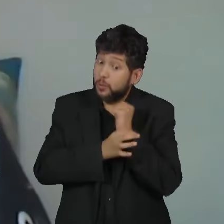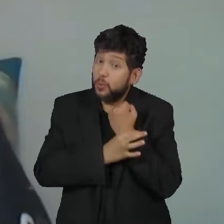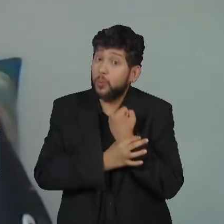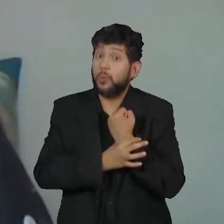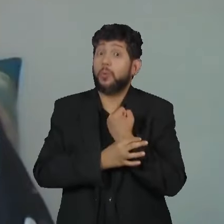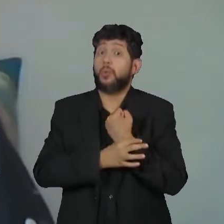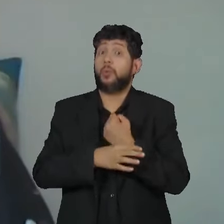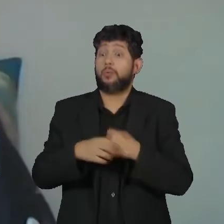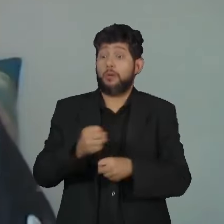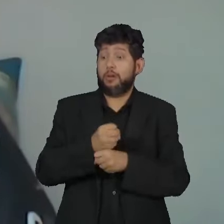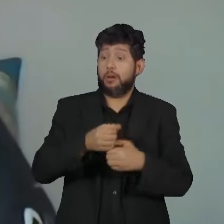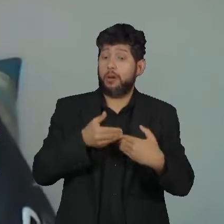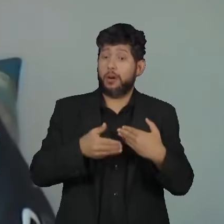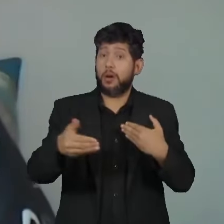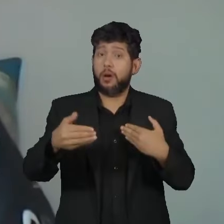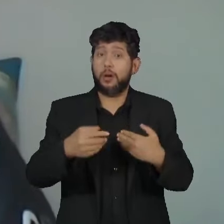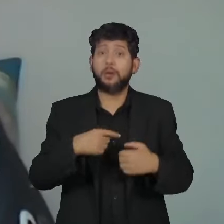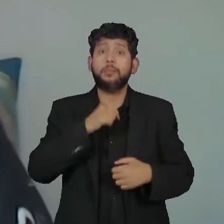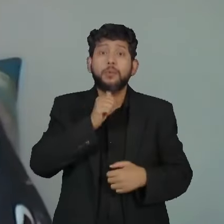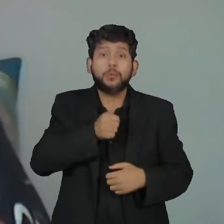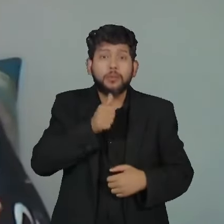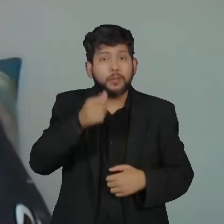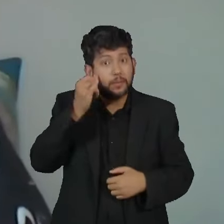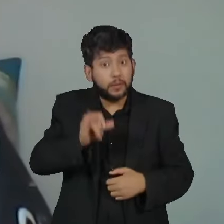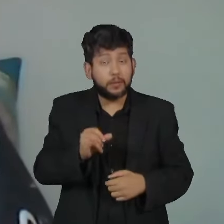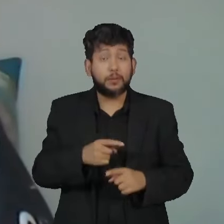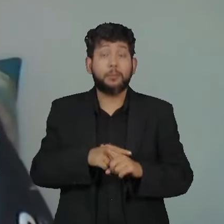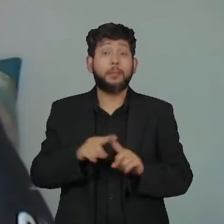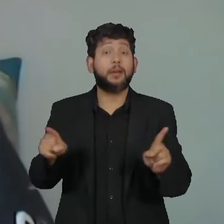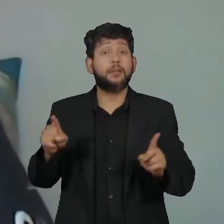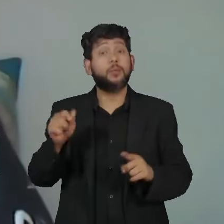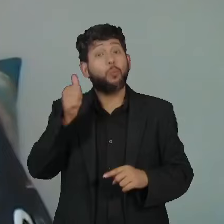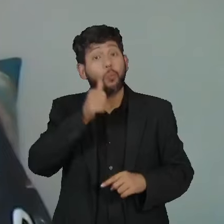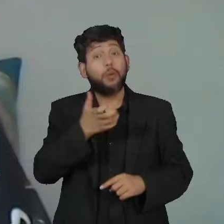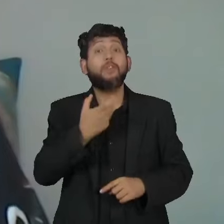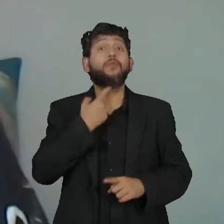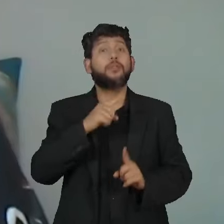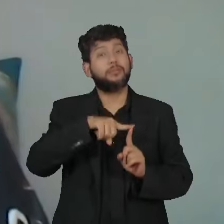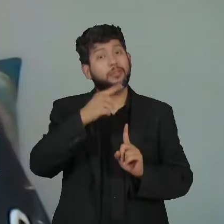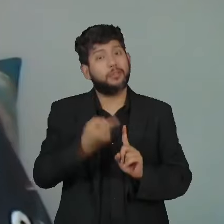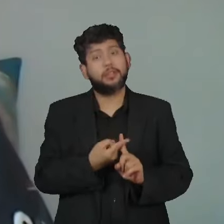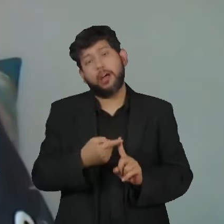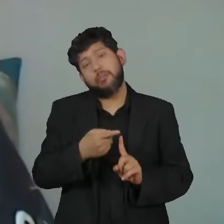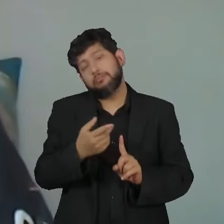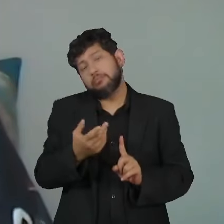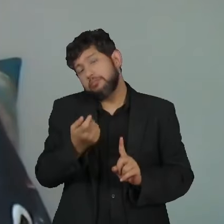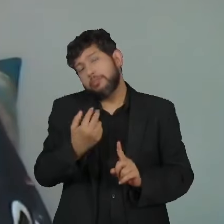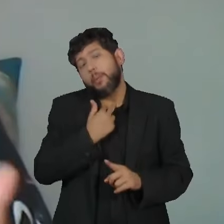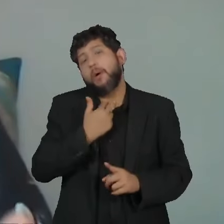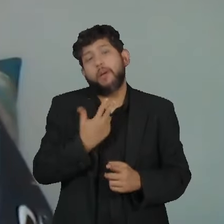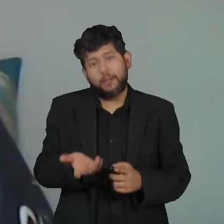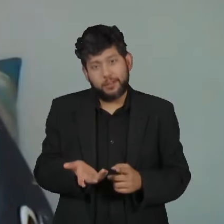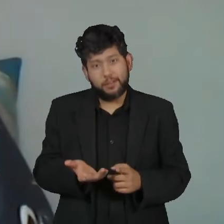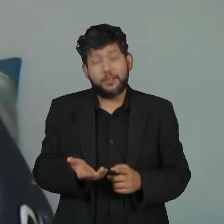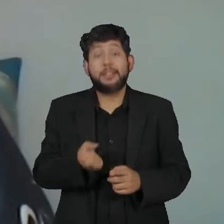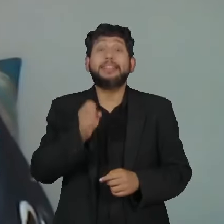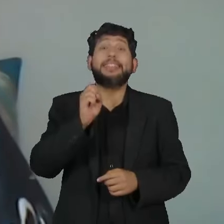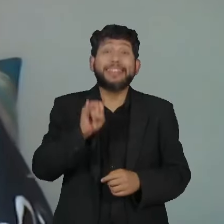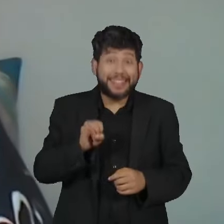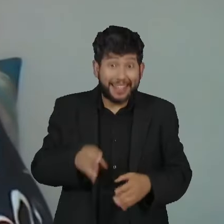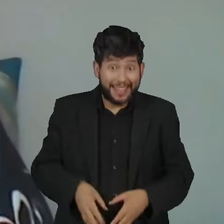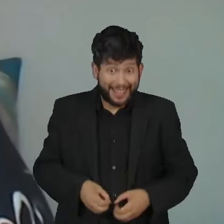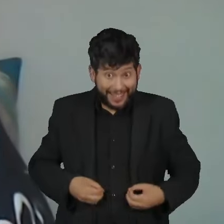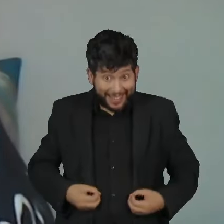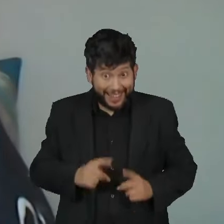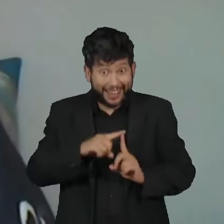por longos períodos. Só não deve ser feito para aquelas que querem engravidar. E aí se há infertilidade,